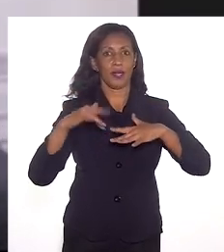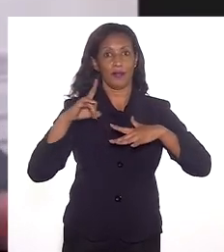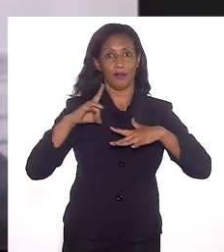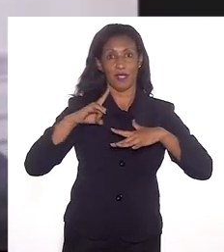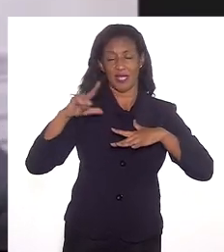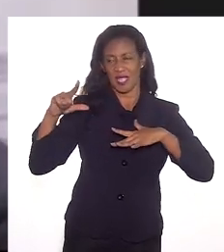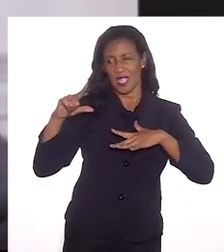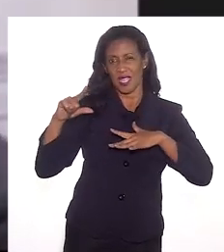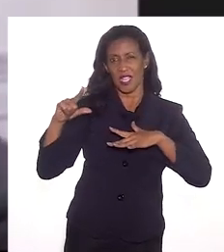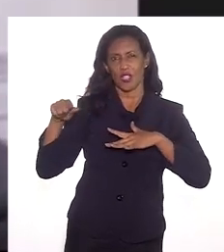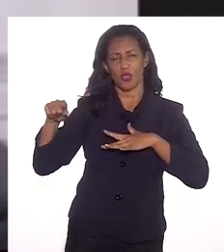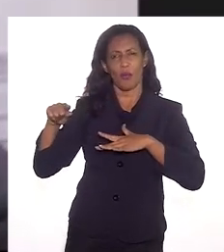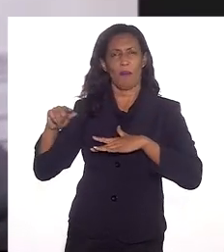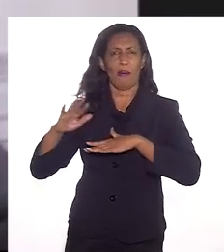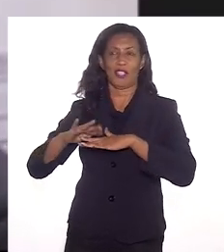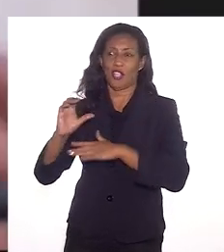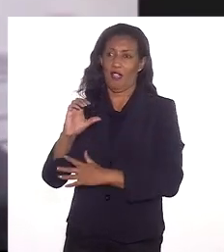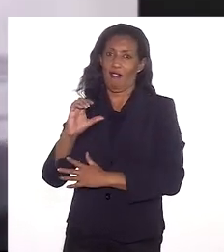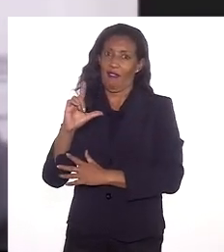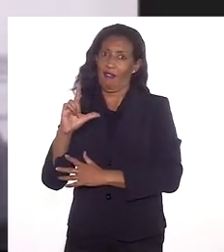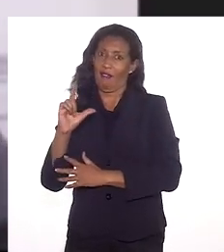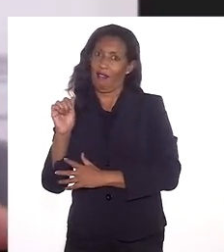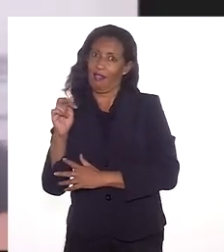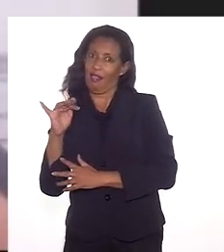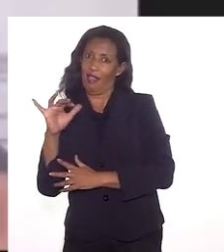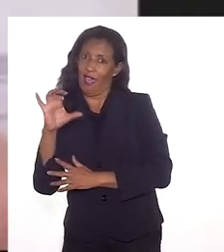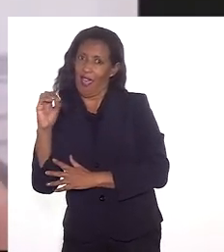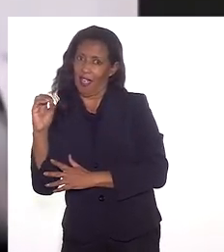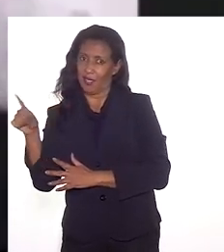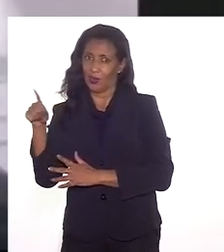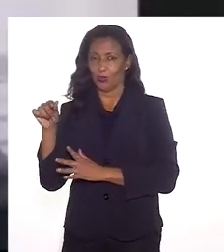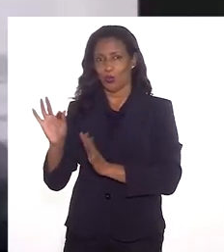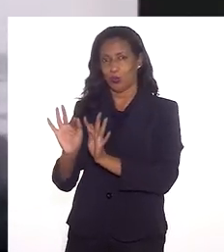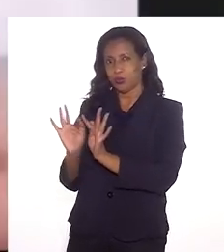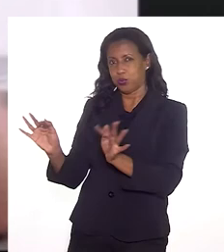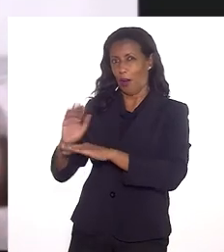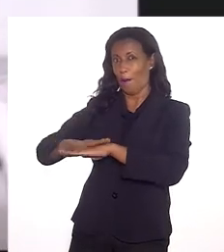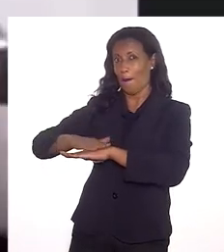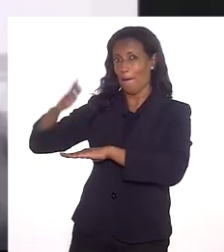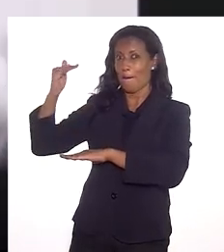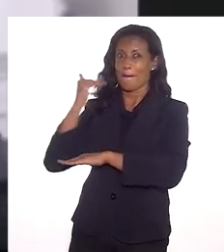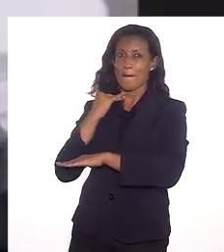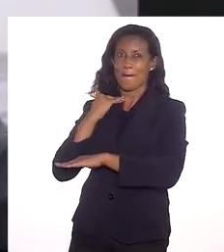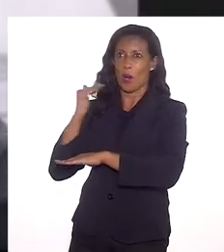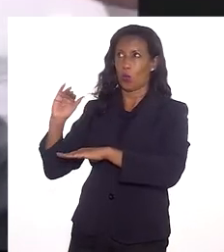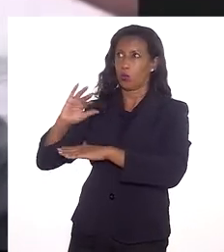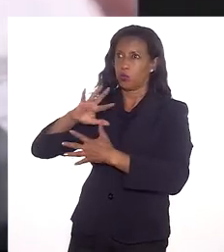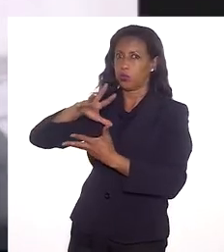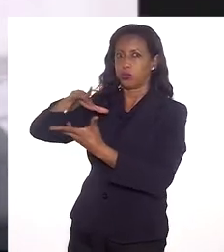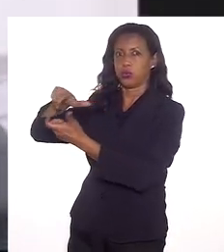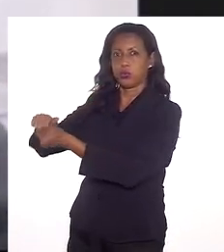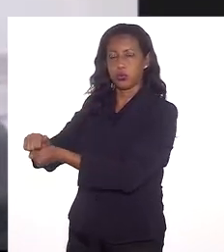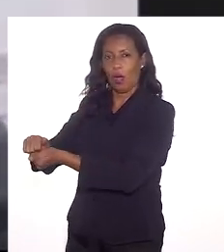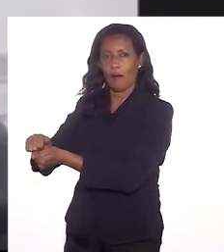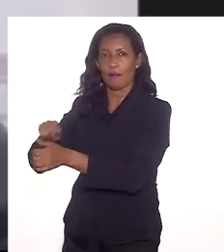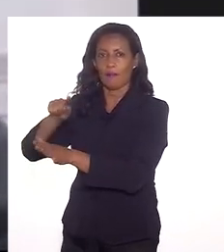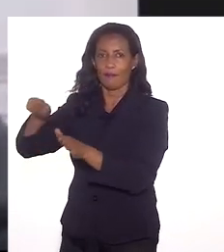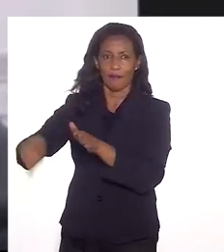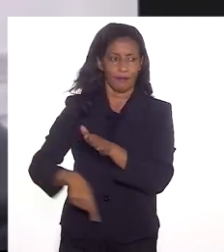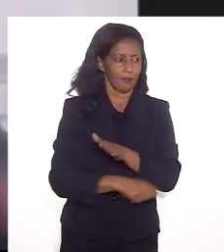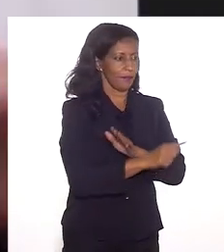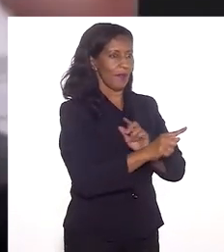E você tem beijo do que eu chamo dos investidores clássicos que estão Golden sax Talvez um dos maiores bancos de investimentos do mundo